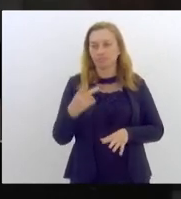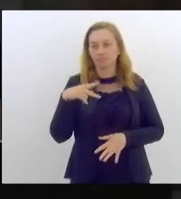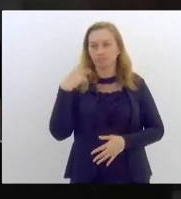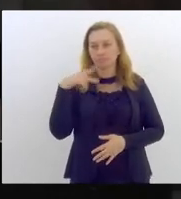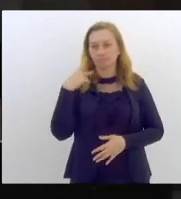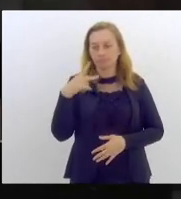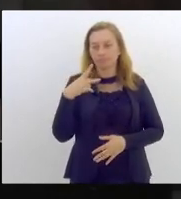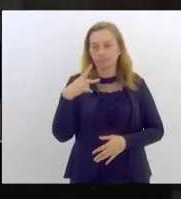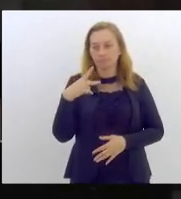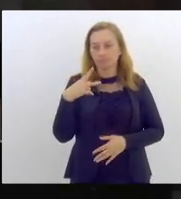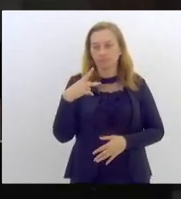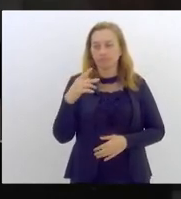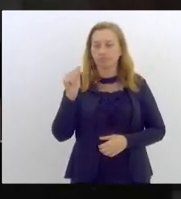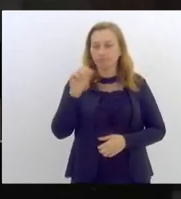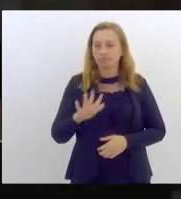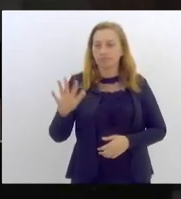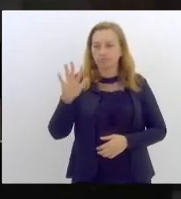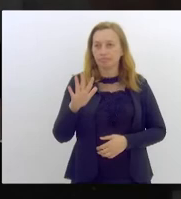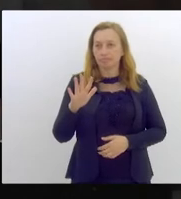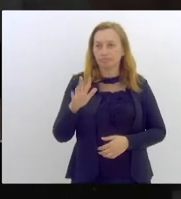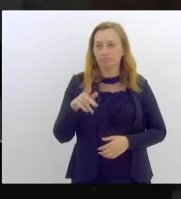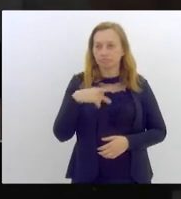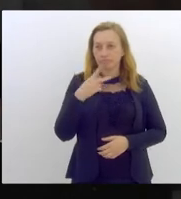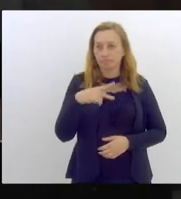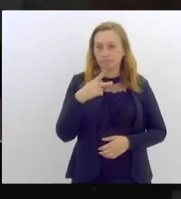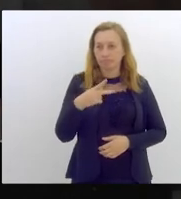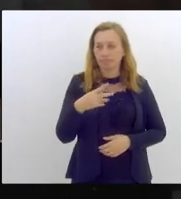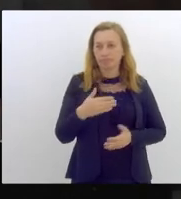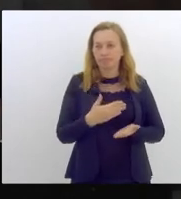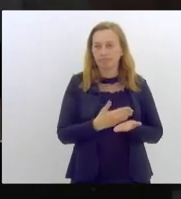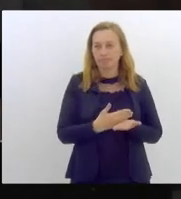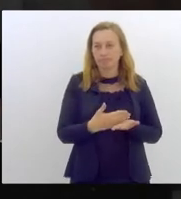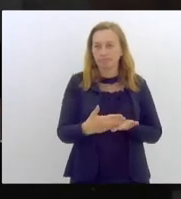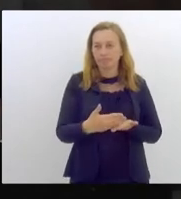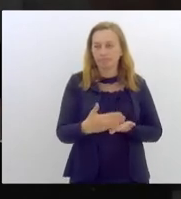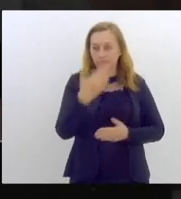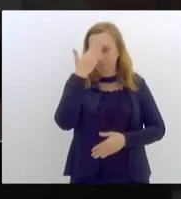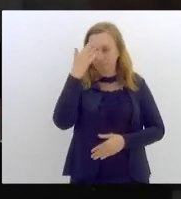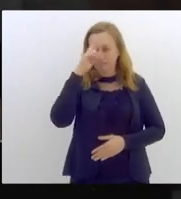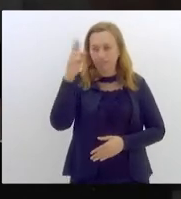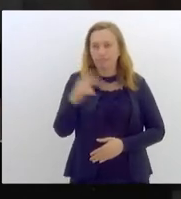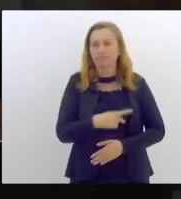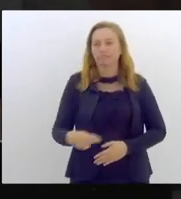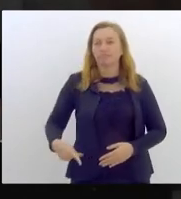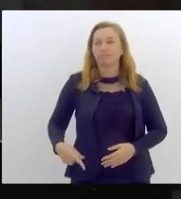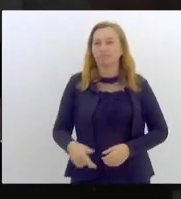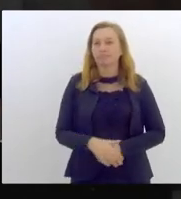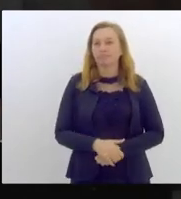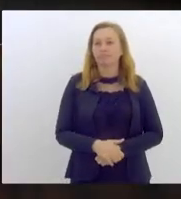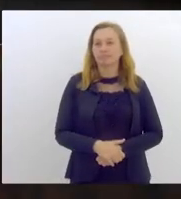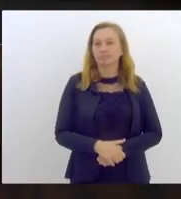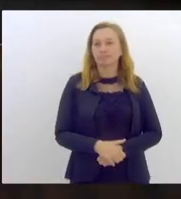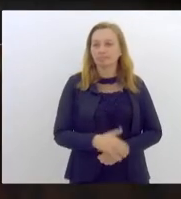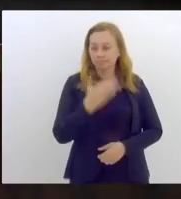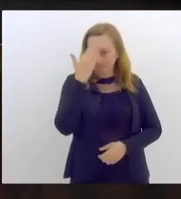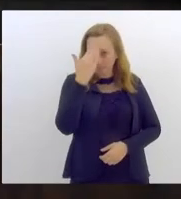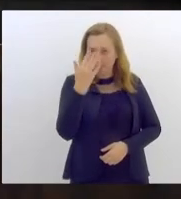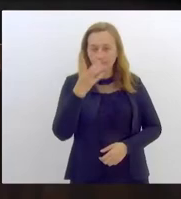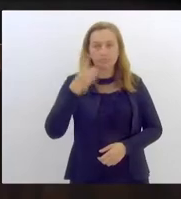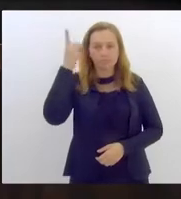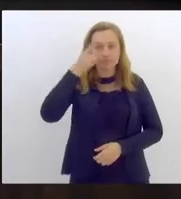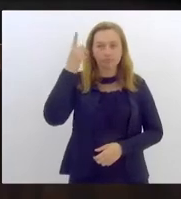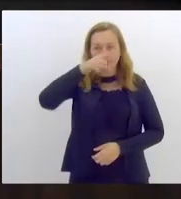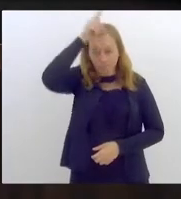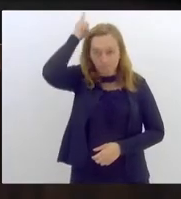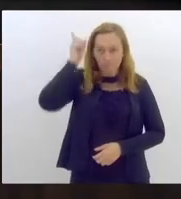de uma maneira mais geral eu falei no expediente Inicial Muito obrigado agradecendo ao Deputado